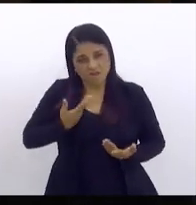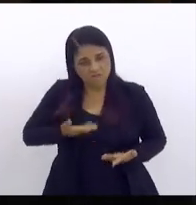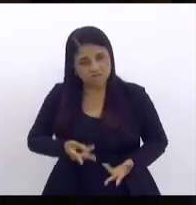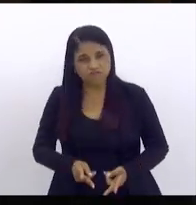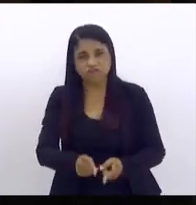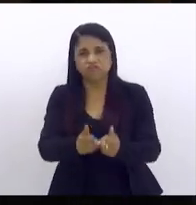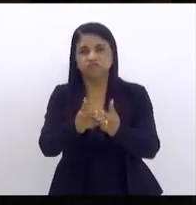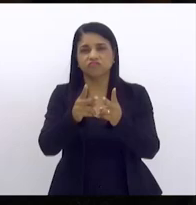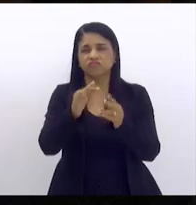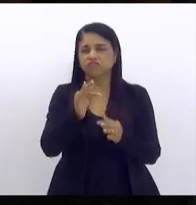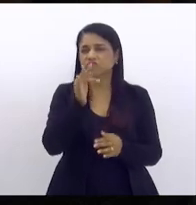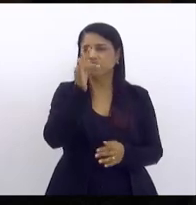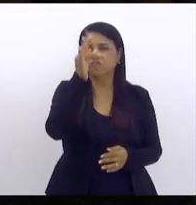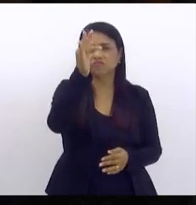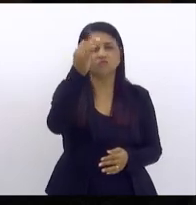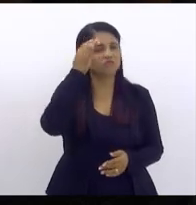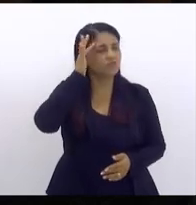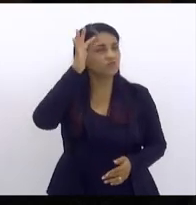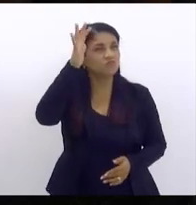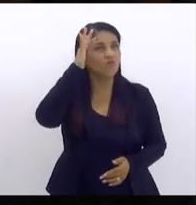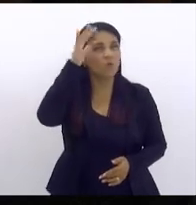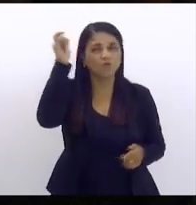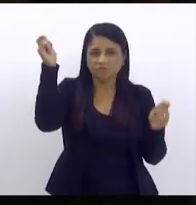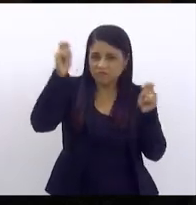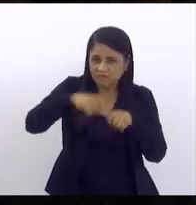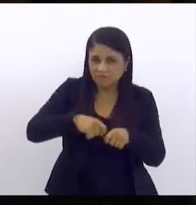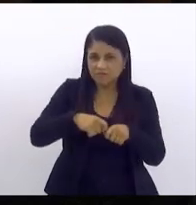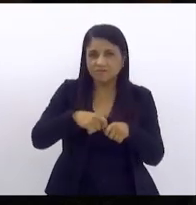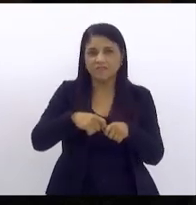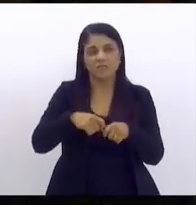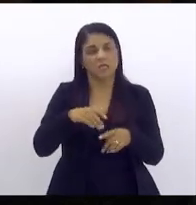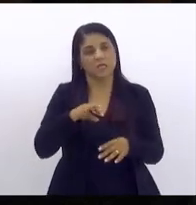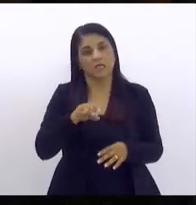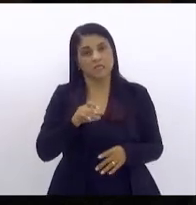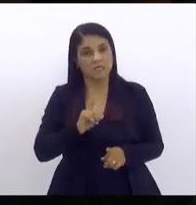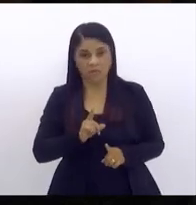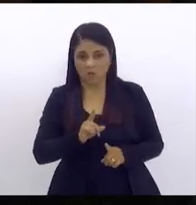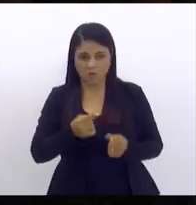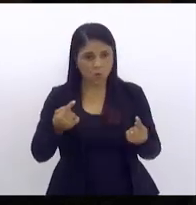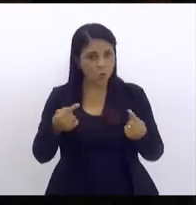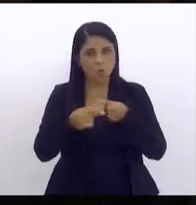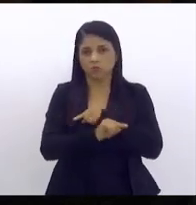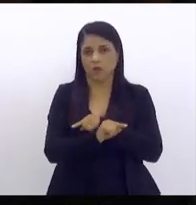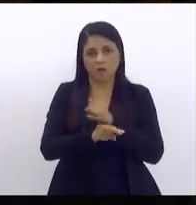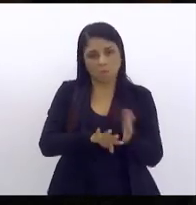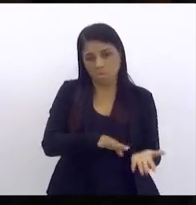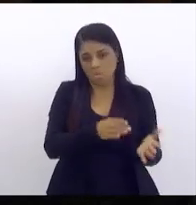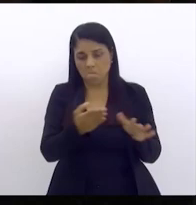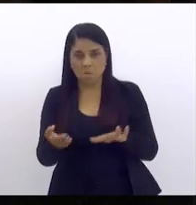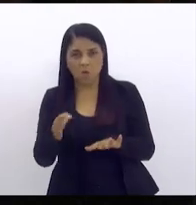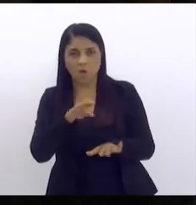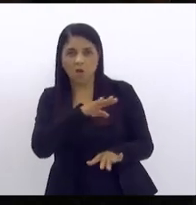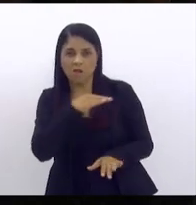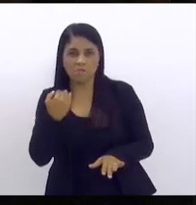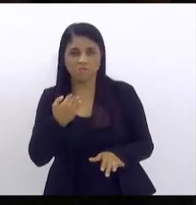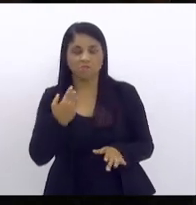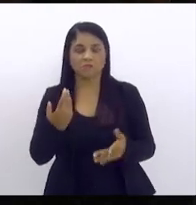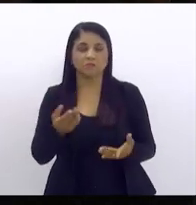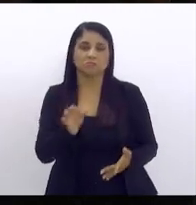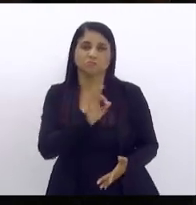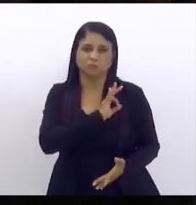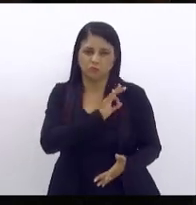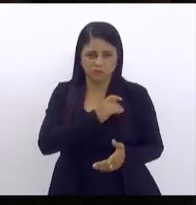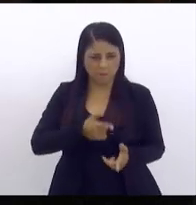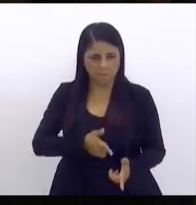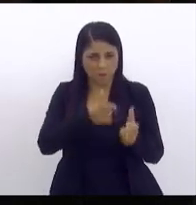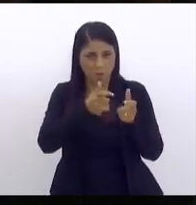futuro, uma vida de sonhos e de sonhos possíveis, e não serem mortas pelo braço armado do Estado. E aí,